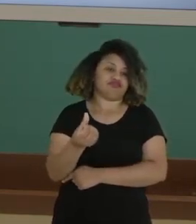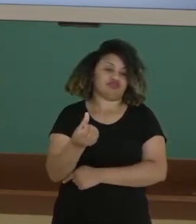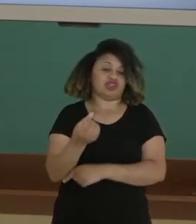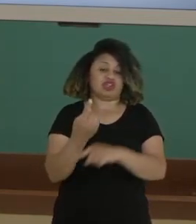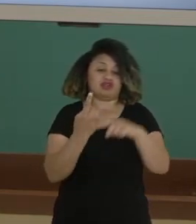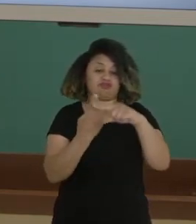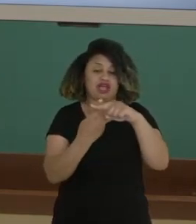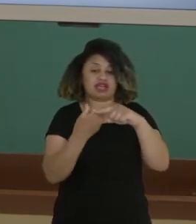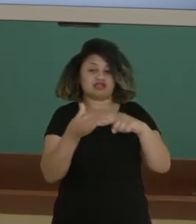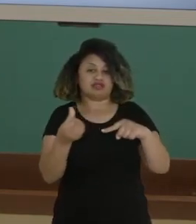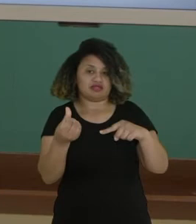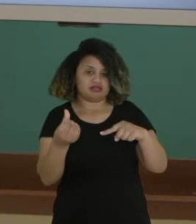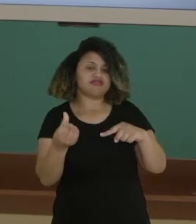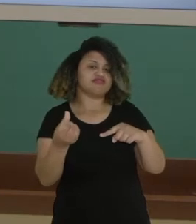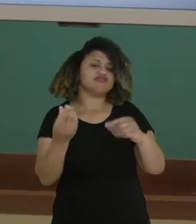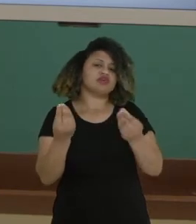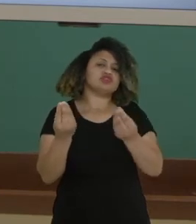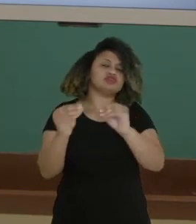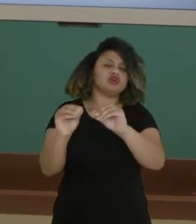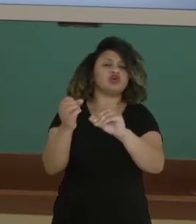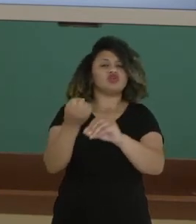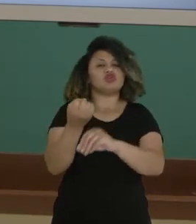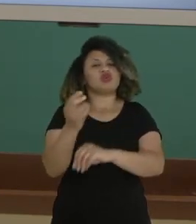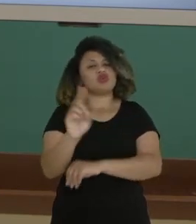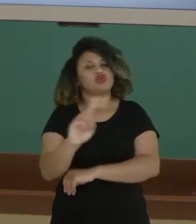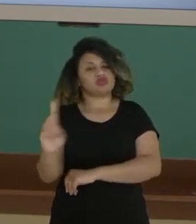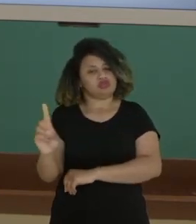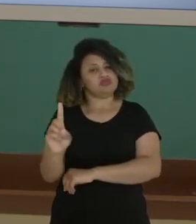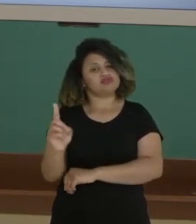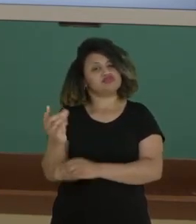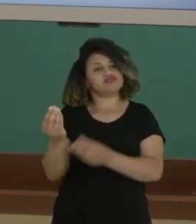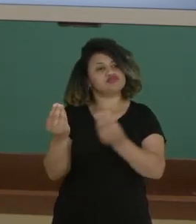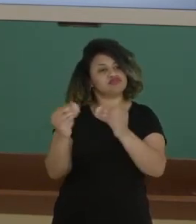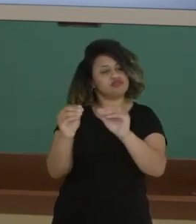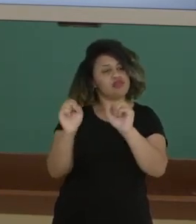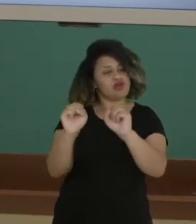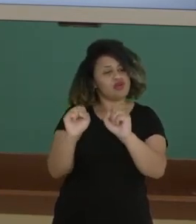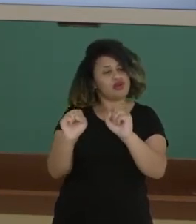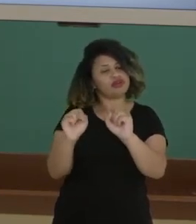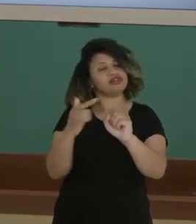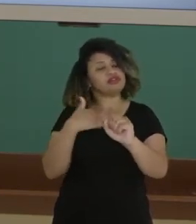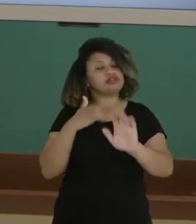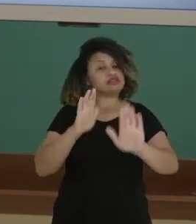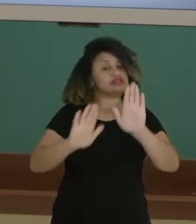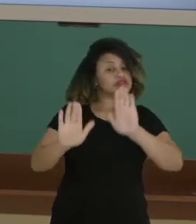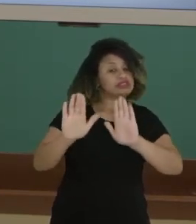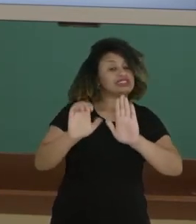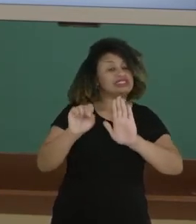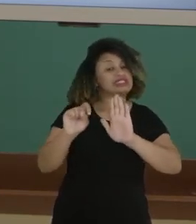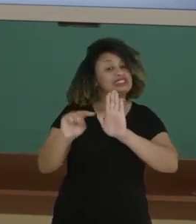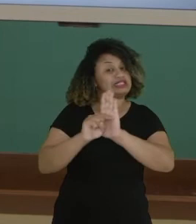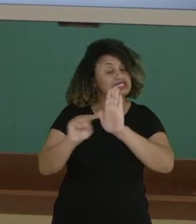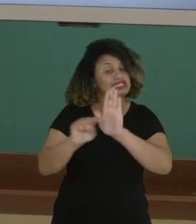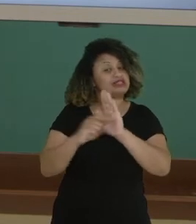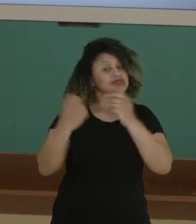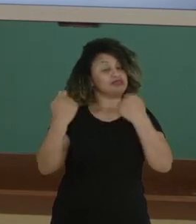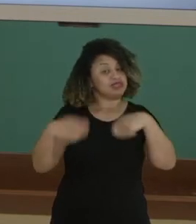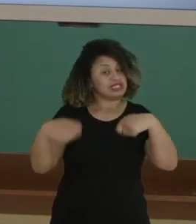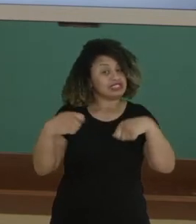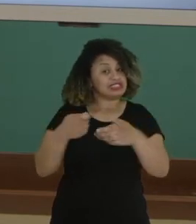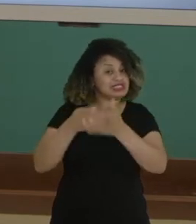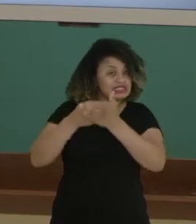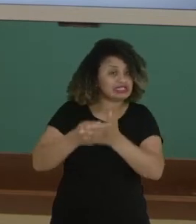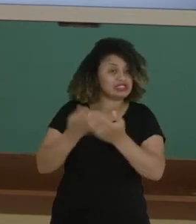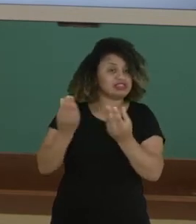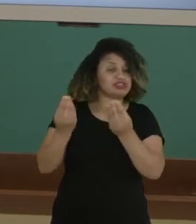pode colocar ou não aquele sinalzinho, ele é opcional. Cuidado, o negativo teria que colocar. Então aqui a solução dessa equação é o